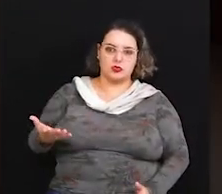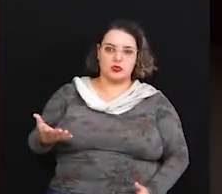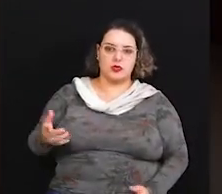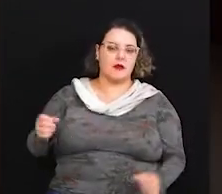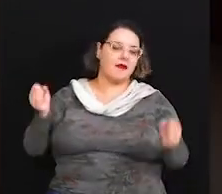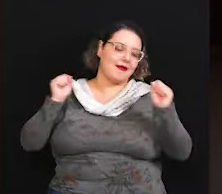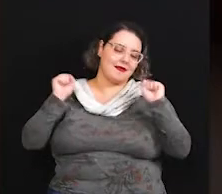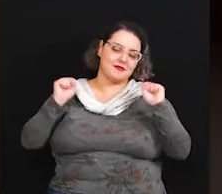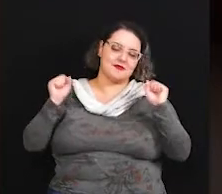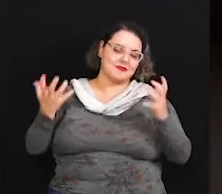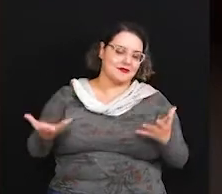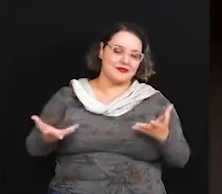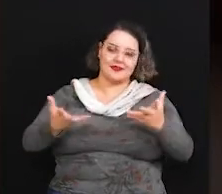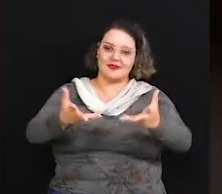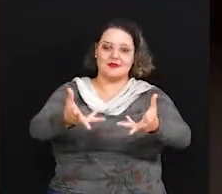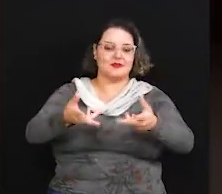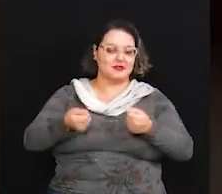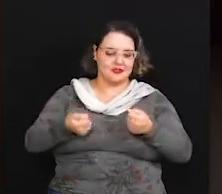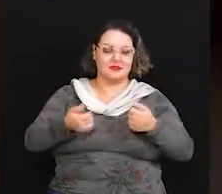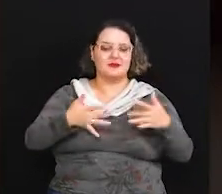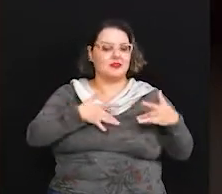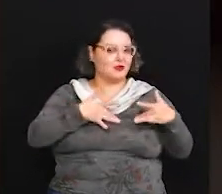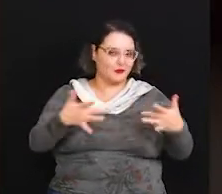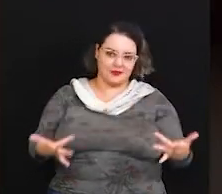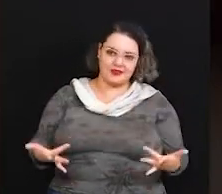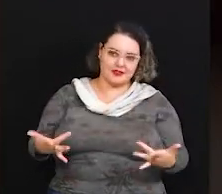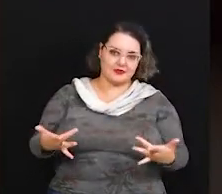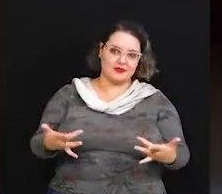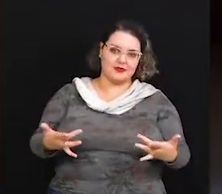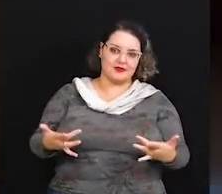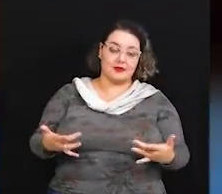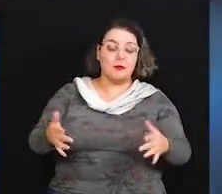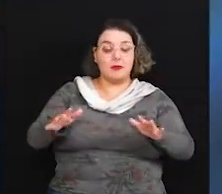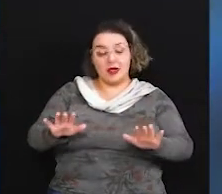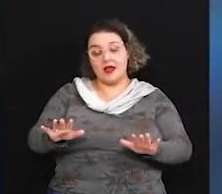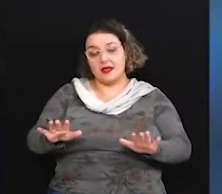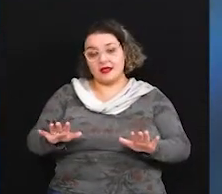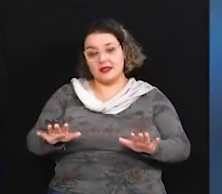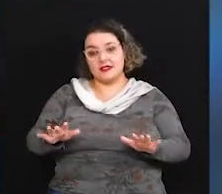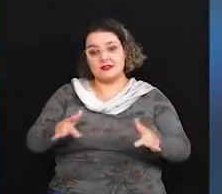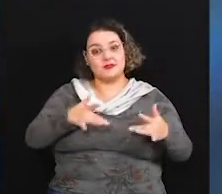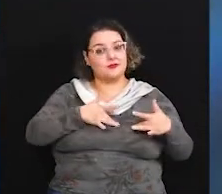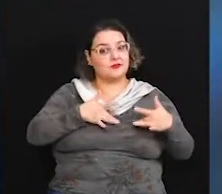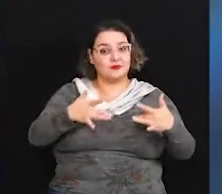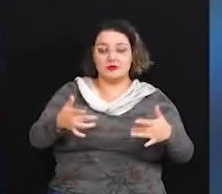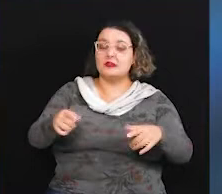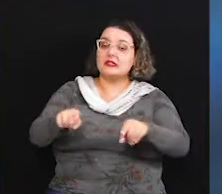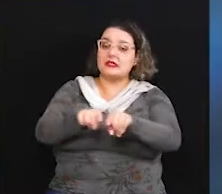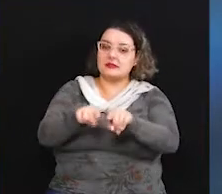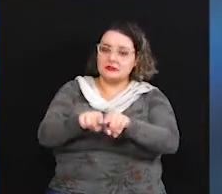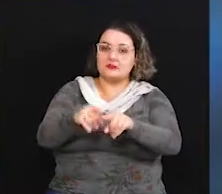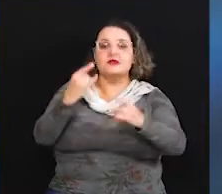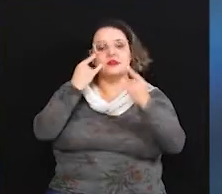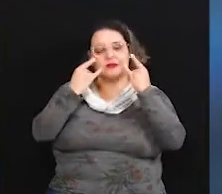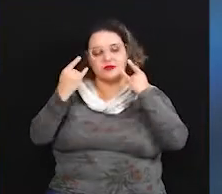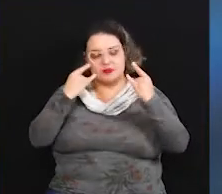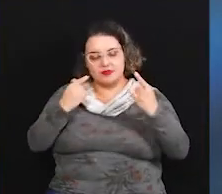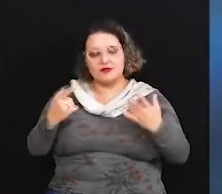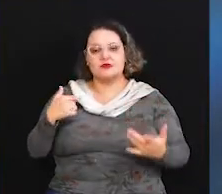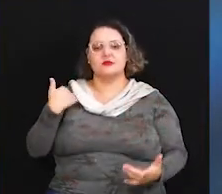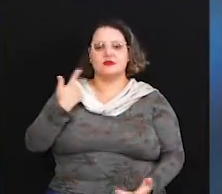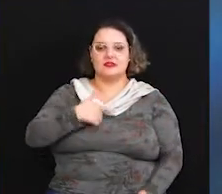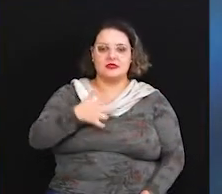nós adoramos receber doações, etc., mas voluntários também nos